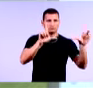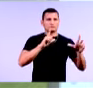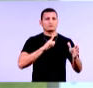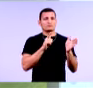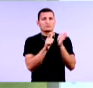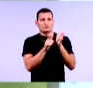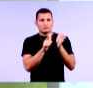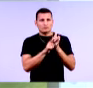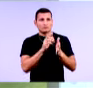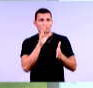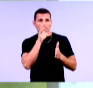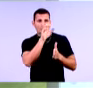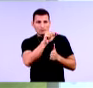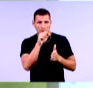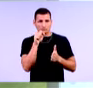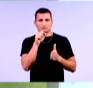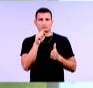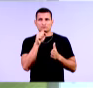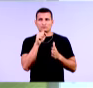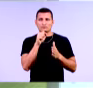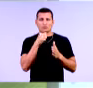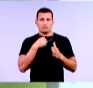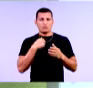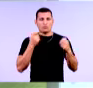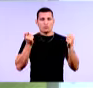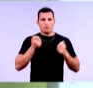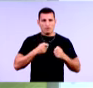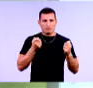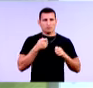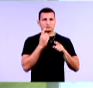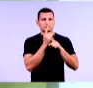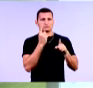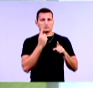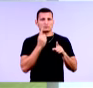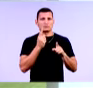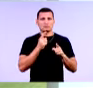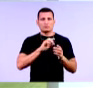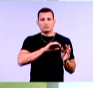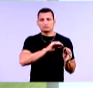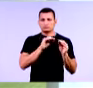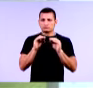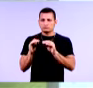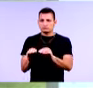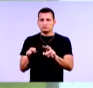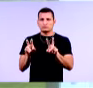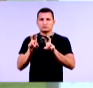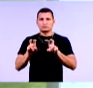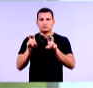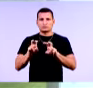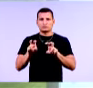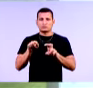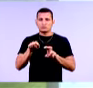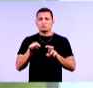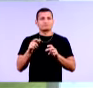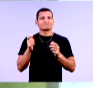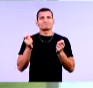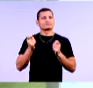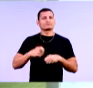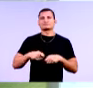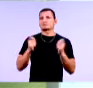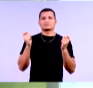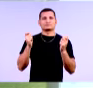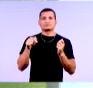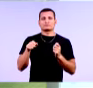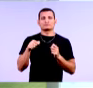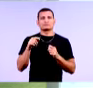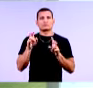vou pegar essas informações, que eu sou capaz de identificar, e começar a passar para o computador, que o computador não é capaz de identificar. O computador realmente